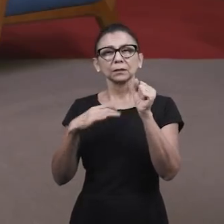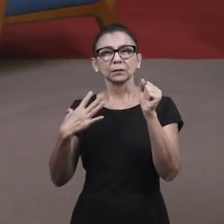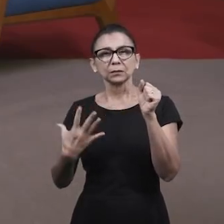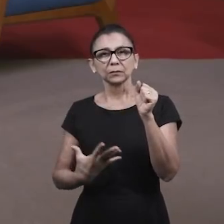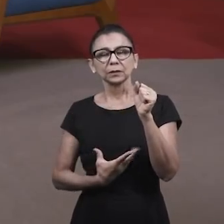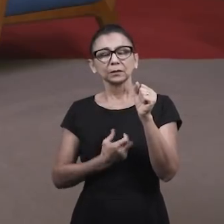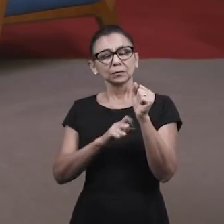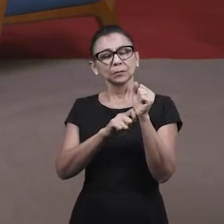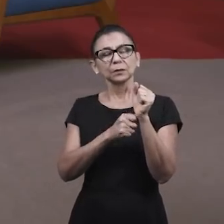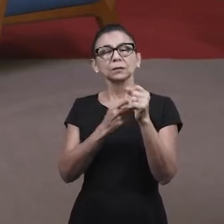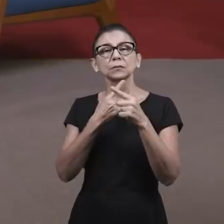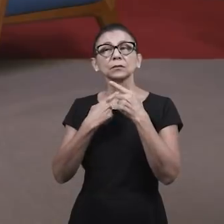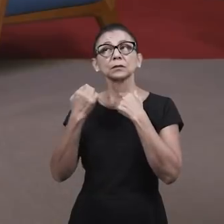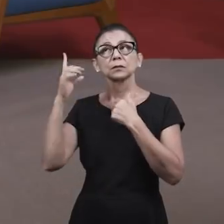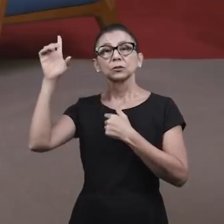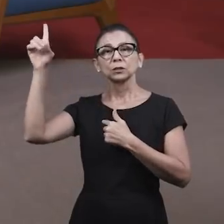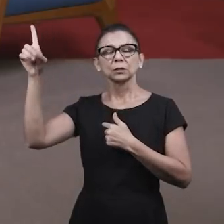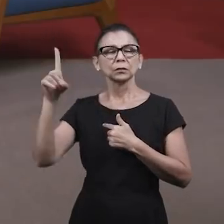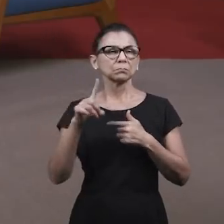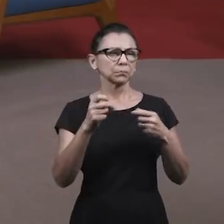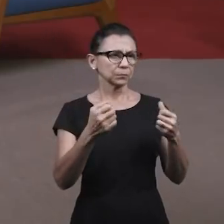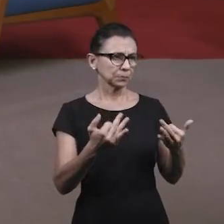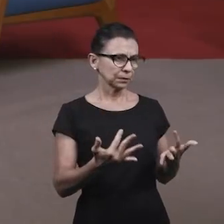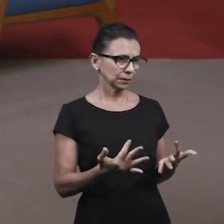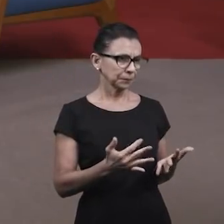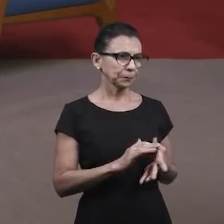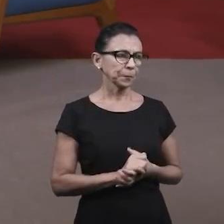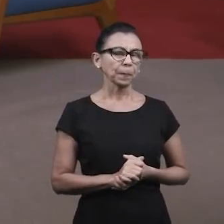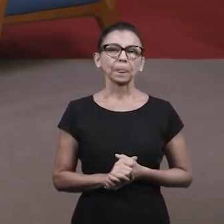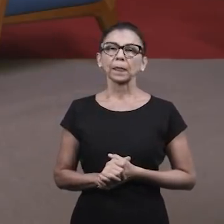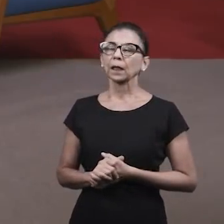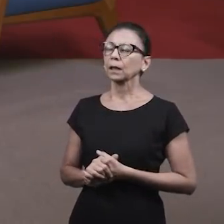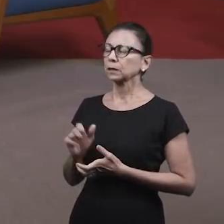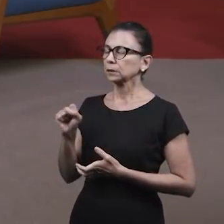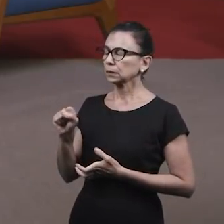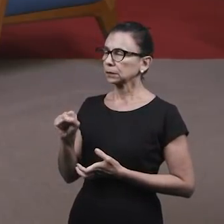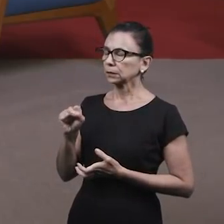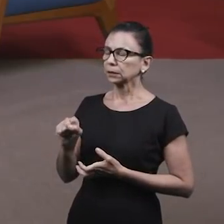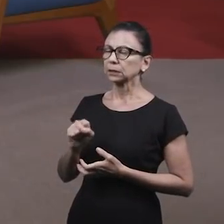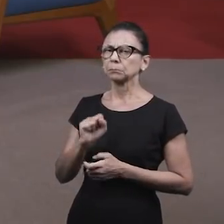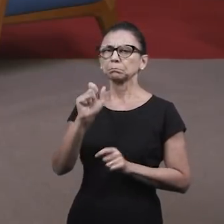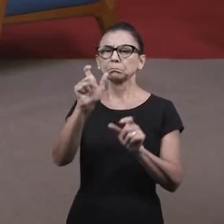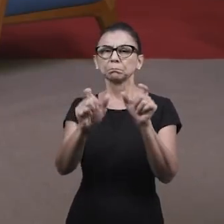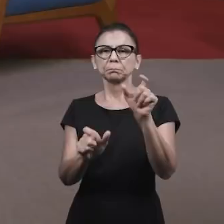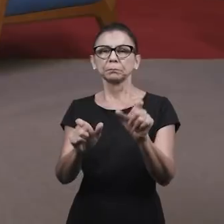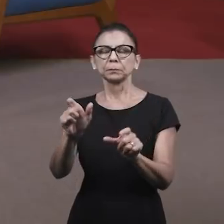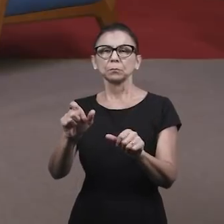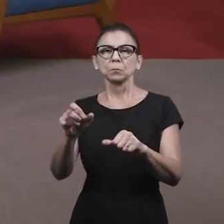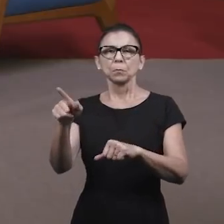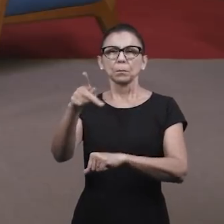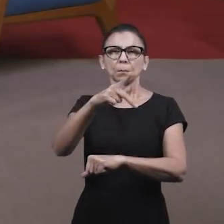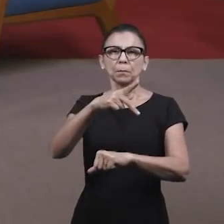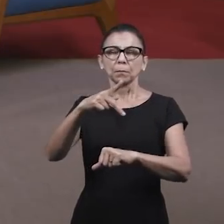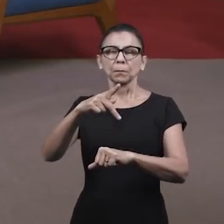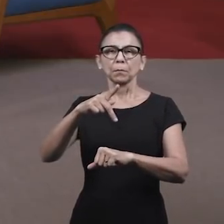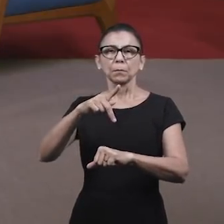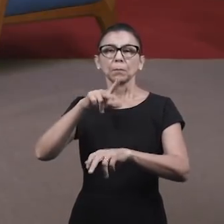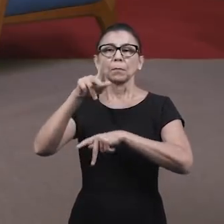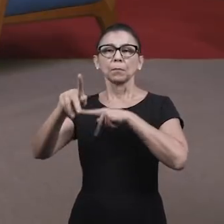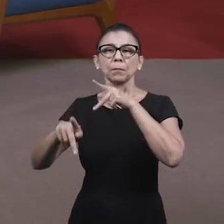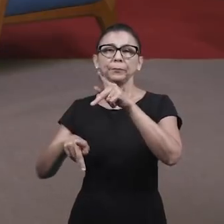da vontade do Senhor, é a gente entender a realidade do mundo hoje, né? Como é que o mundo está, que cenário, em